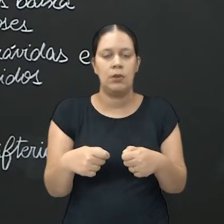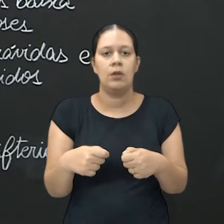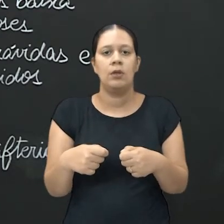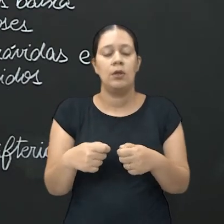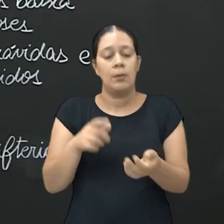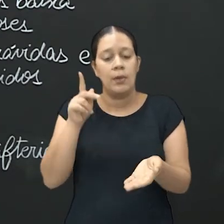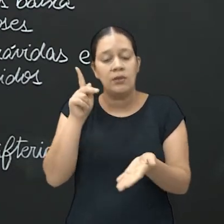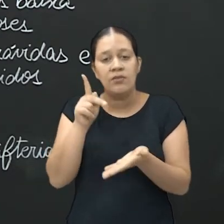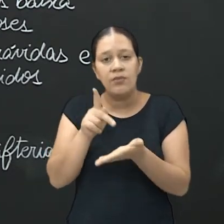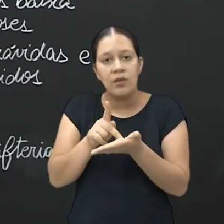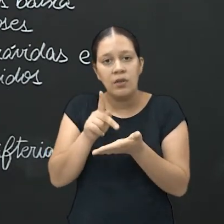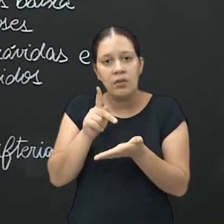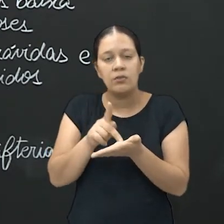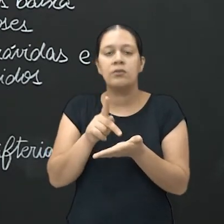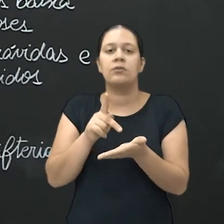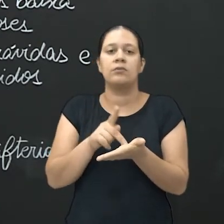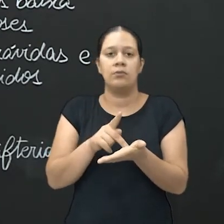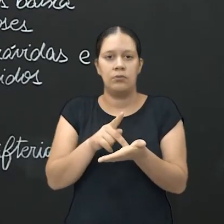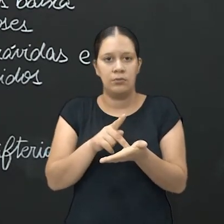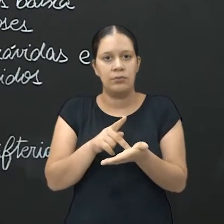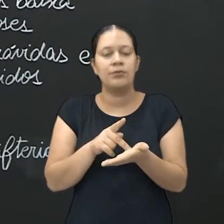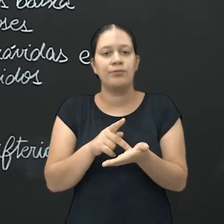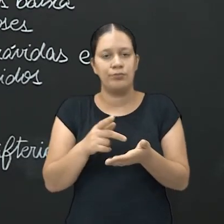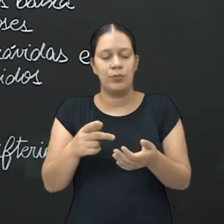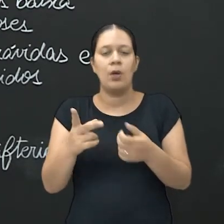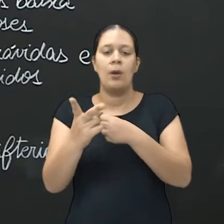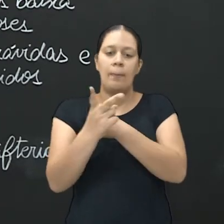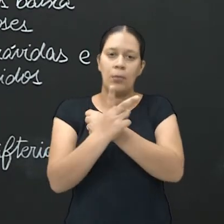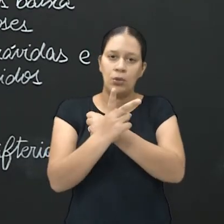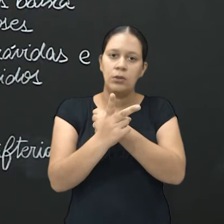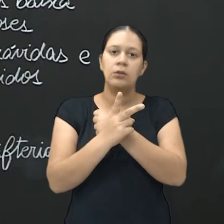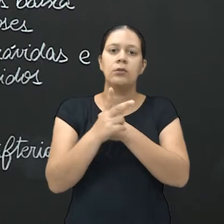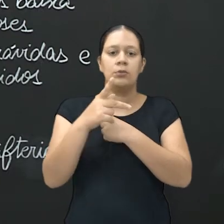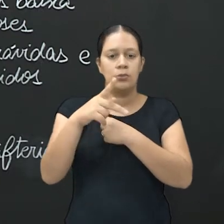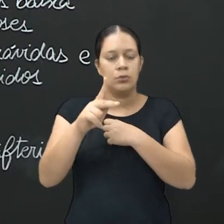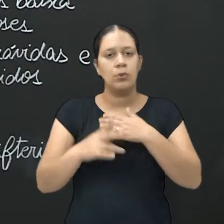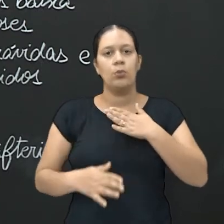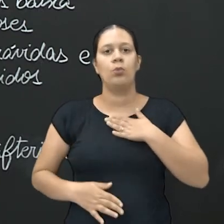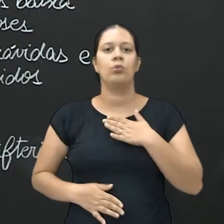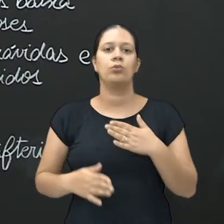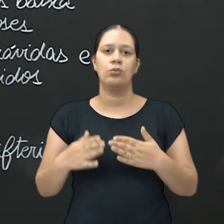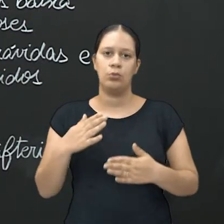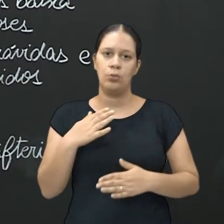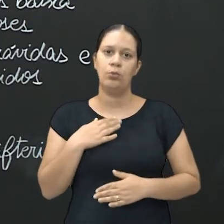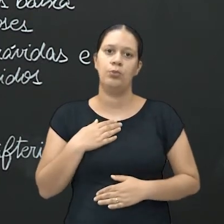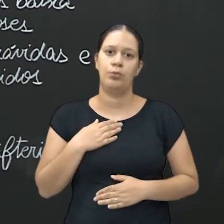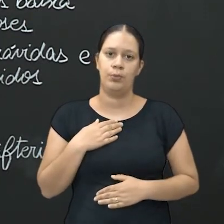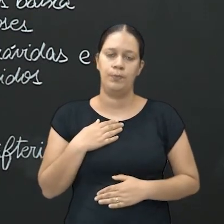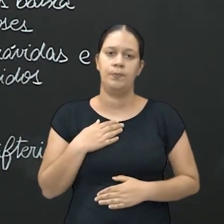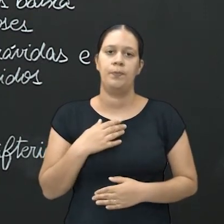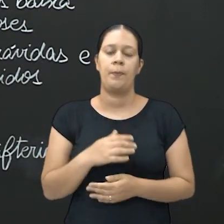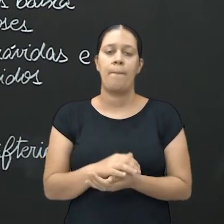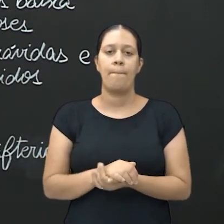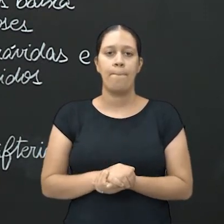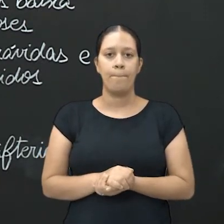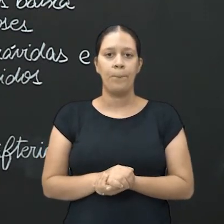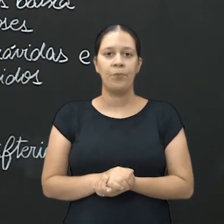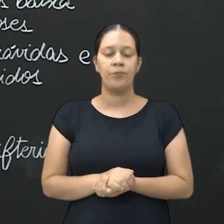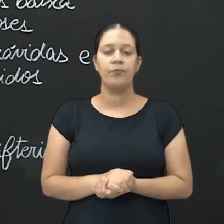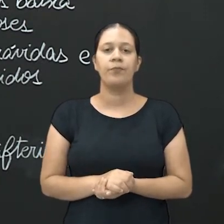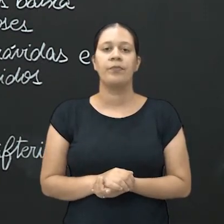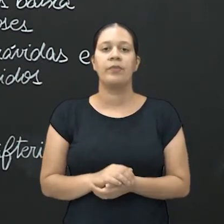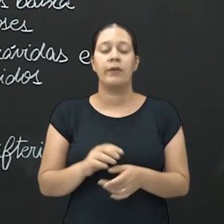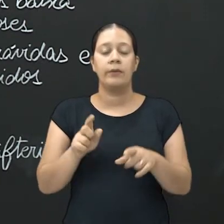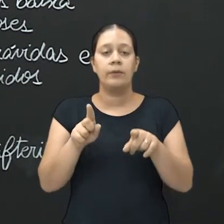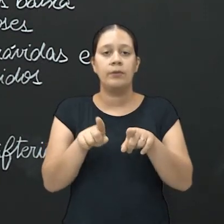haja realmente uma maior produção de anticorpos e uma proteção do nosso caso aí. Ela então, por